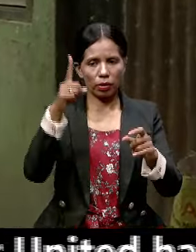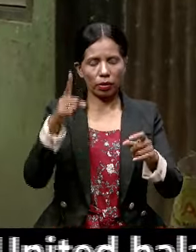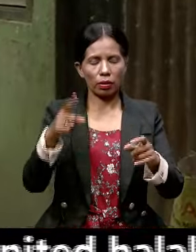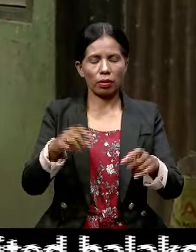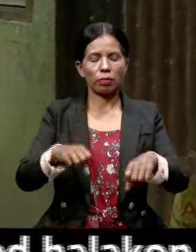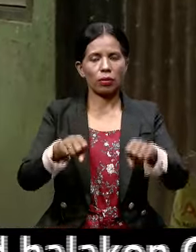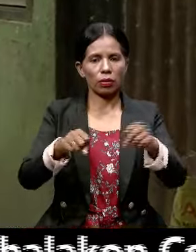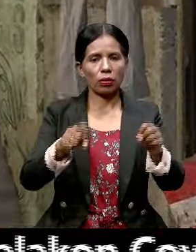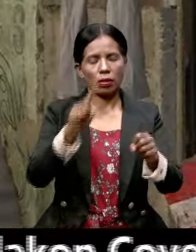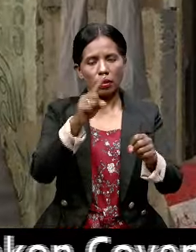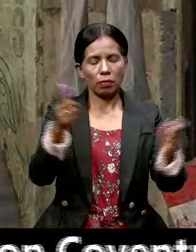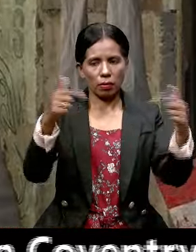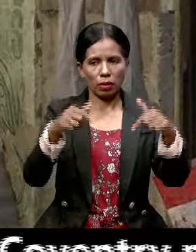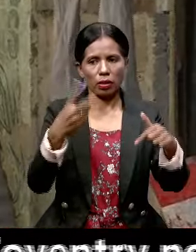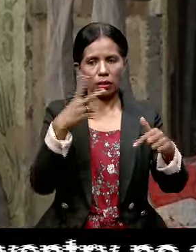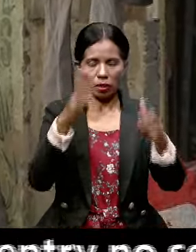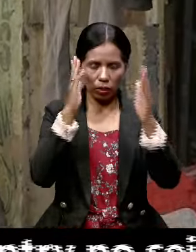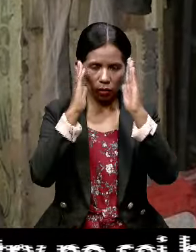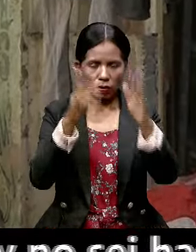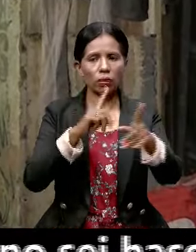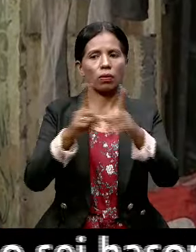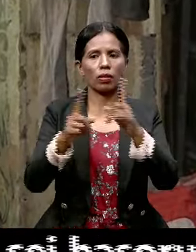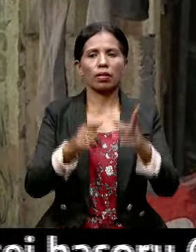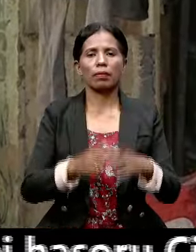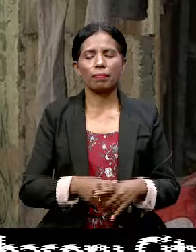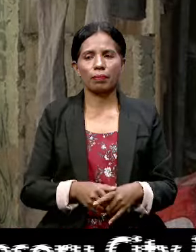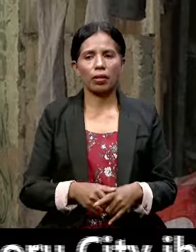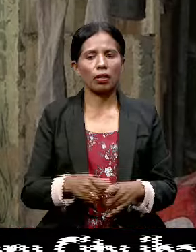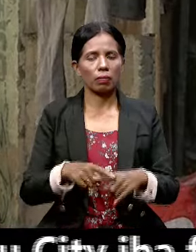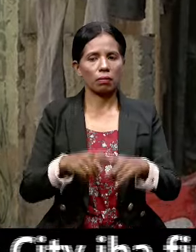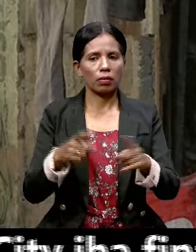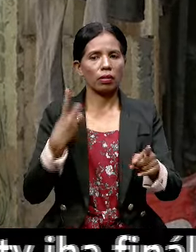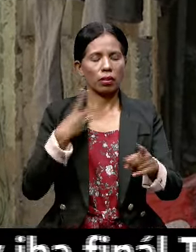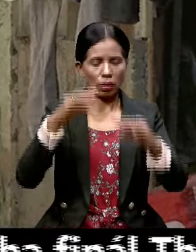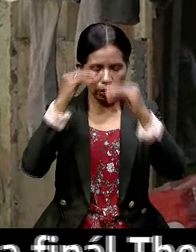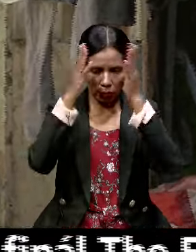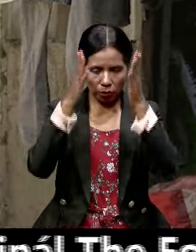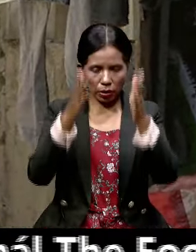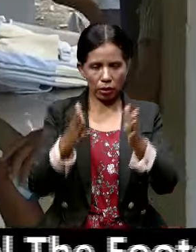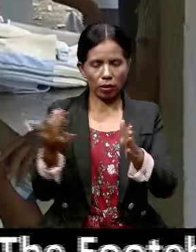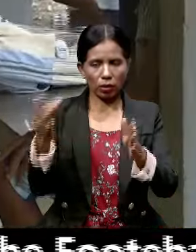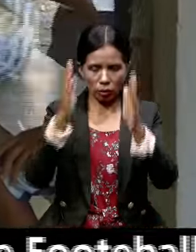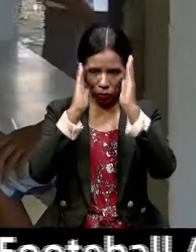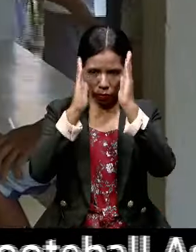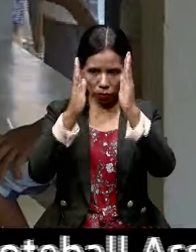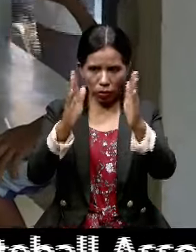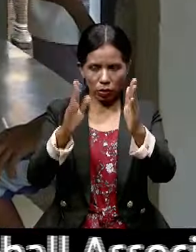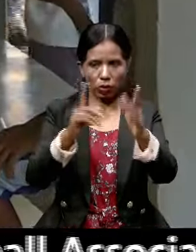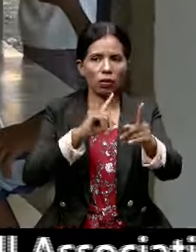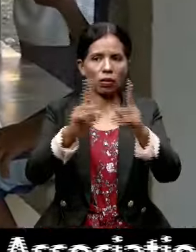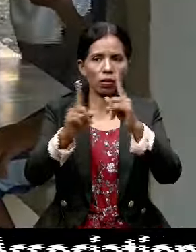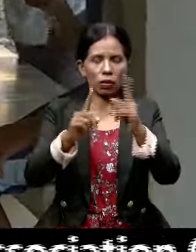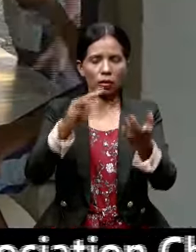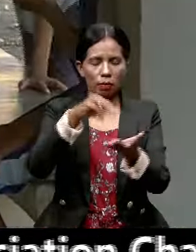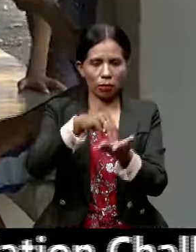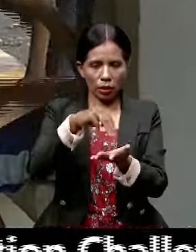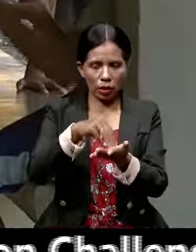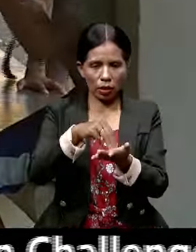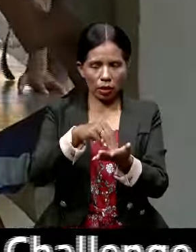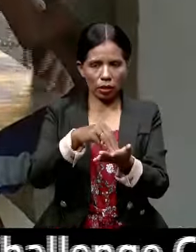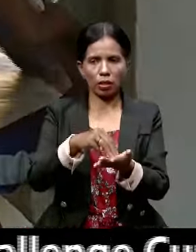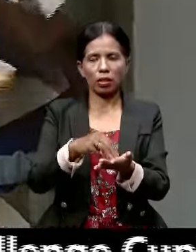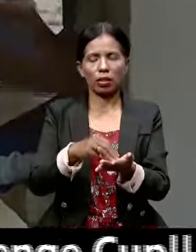kan ita karek kuliah mas ita nyo profesor sira kondo bai hira atensau nama explika materi rumah mai be